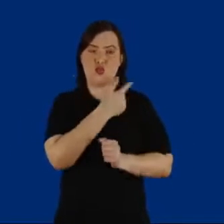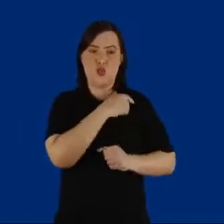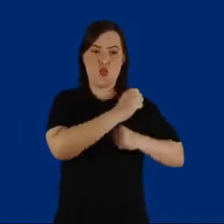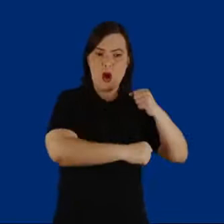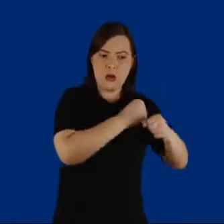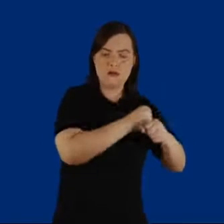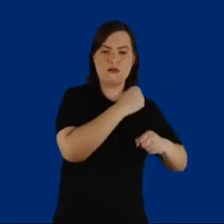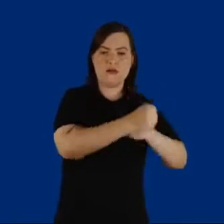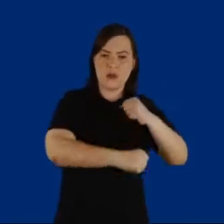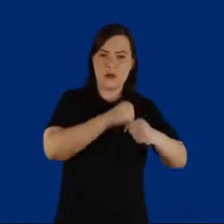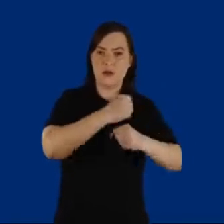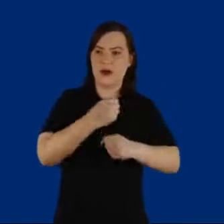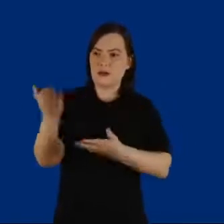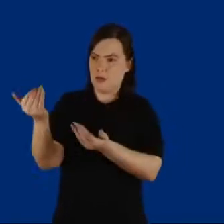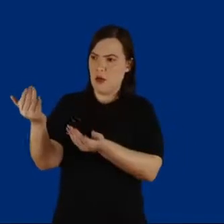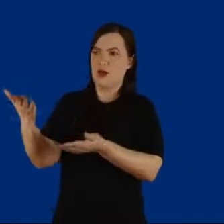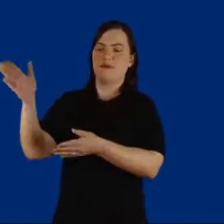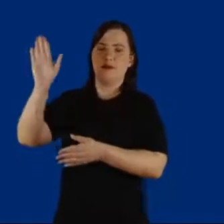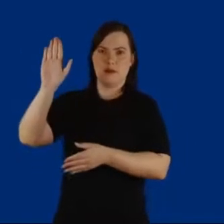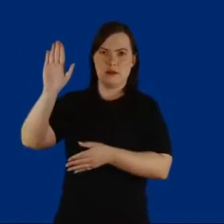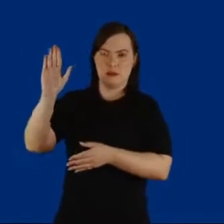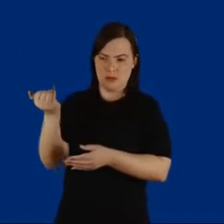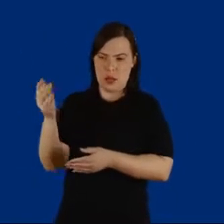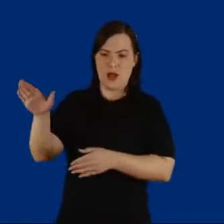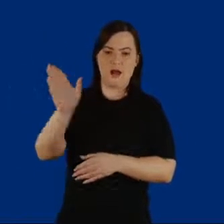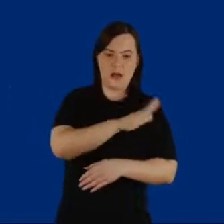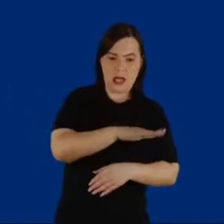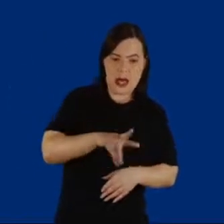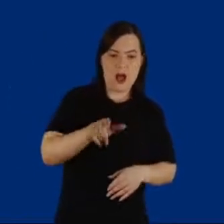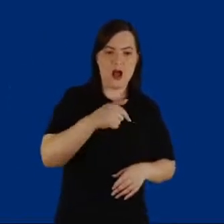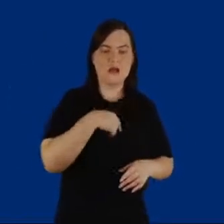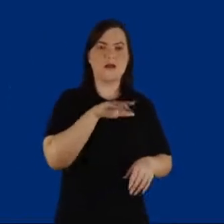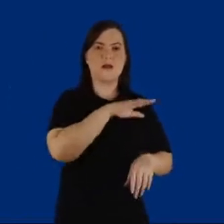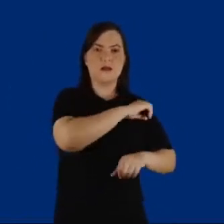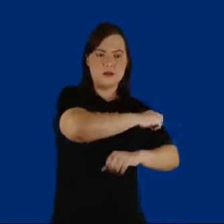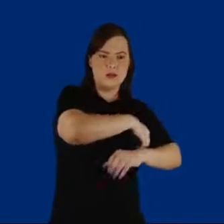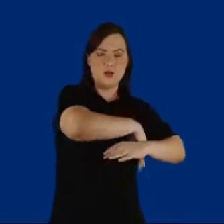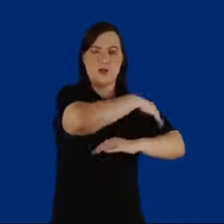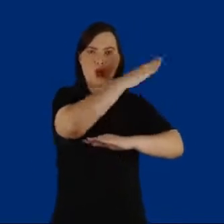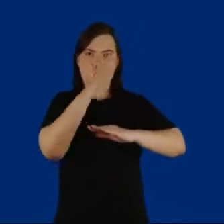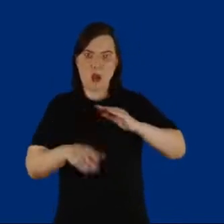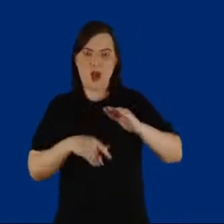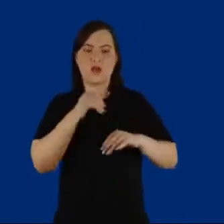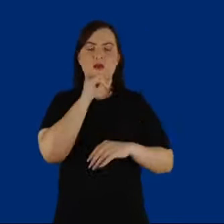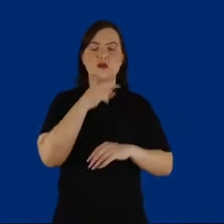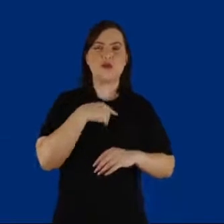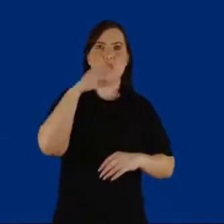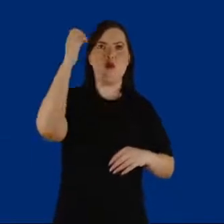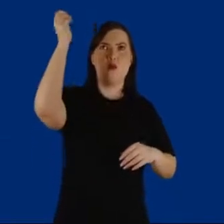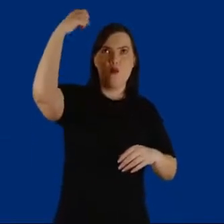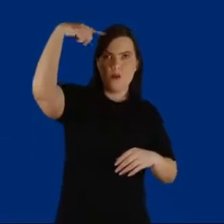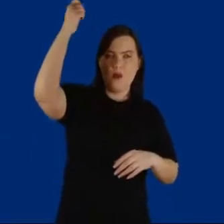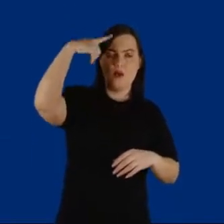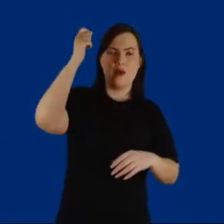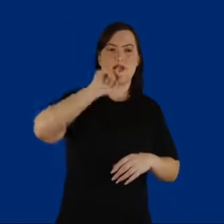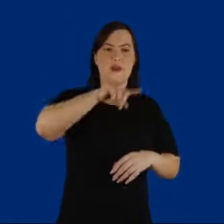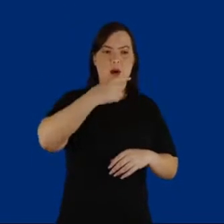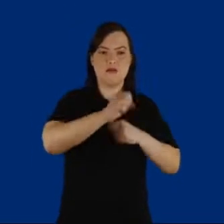nós recebemos as crianças, quando elas faziam o programa durante o verão, e aí faziam ao longo do ano,